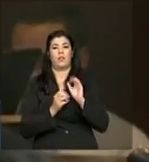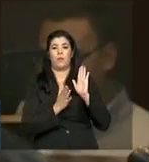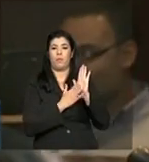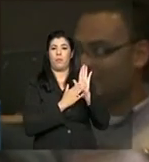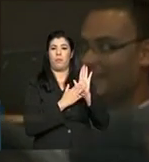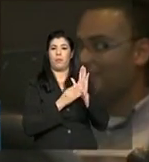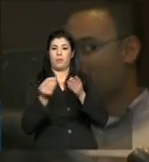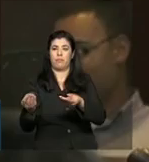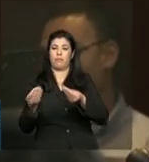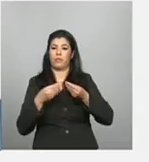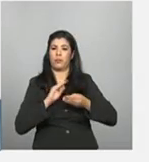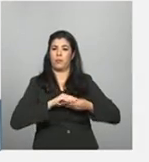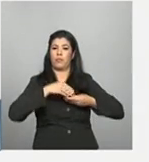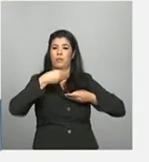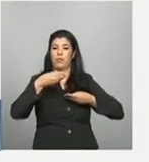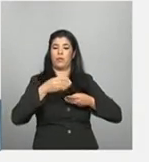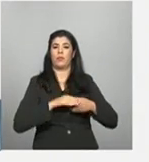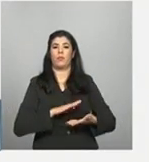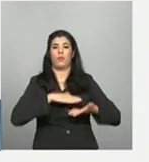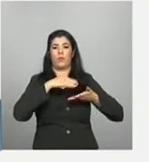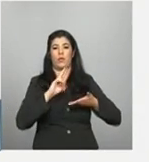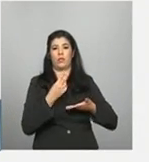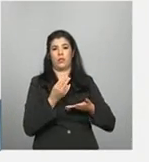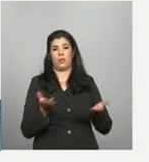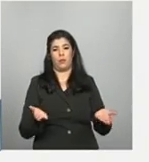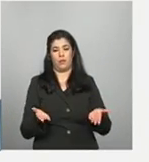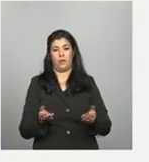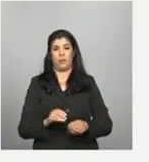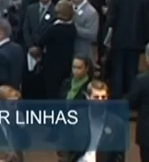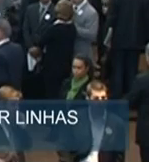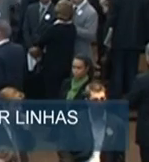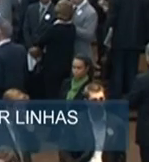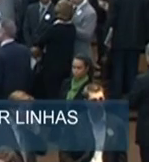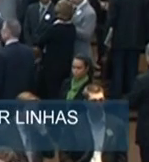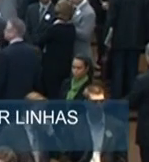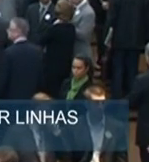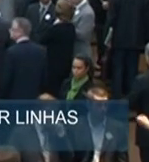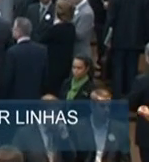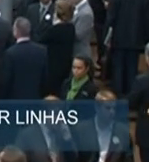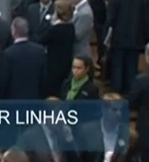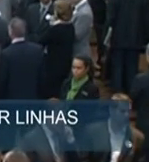mediante entrega de envelopes para o leilão do lote H, senhores.